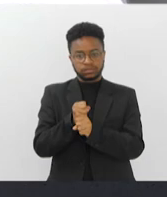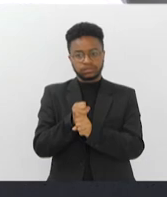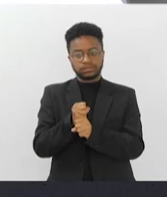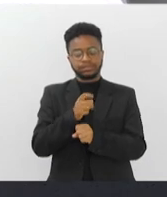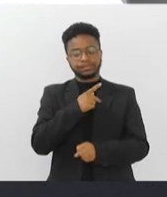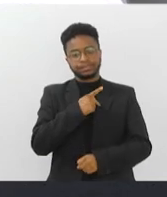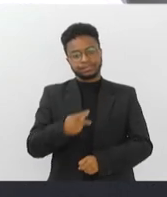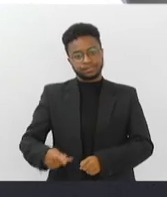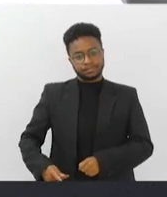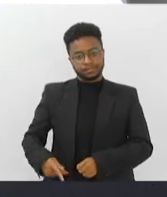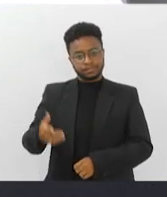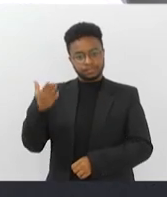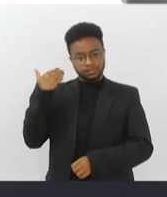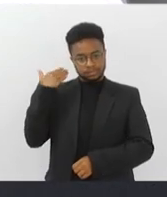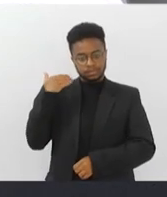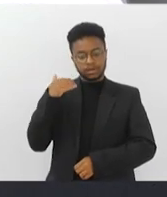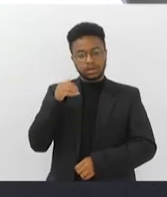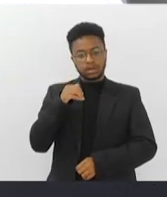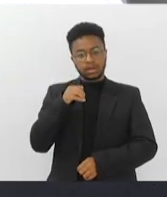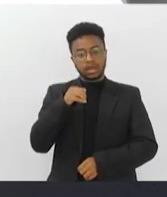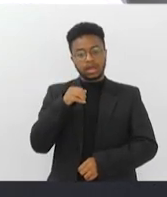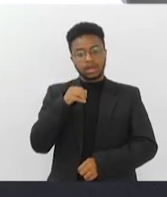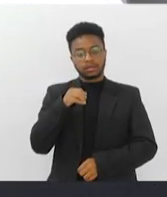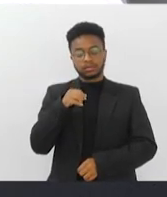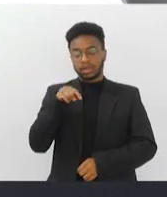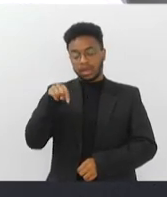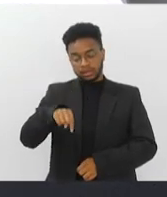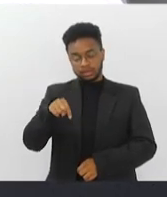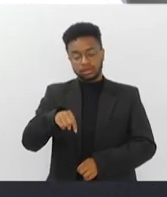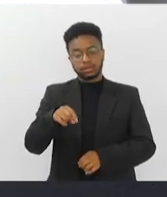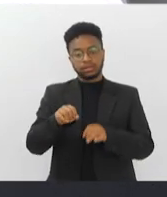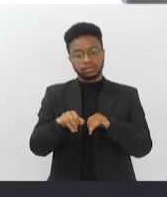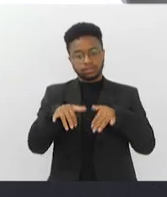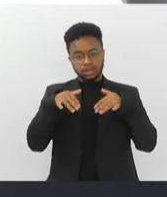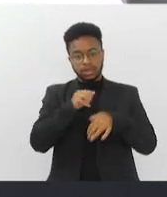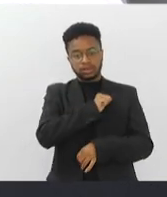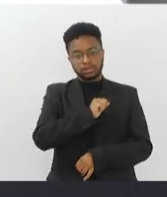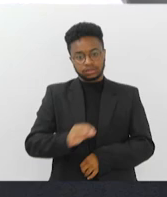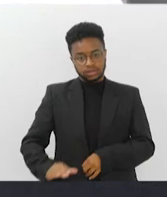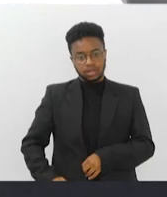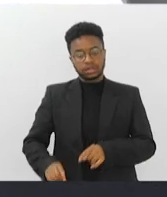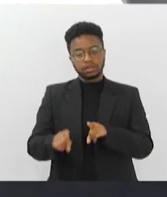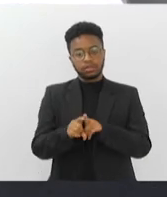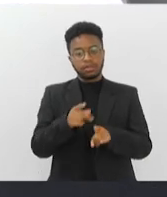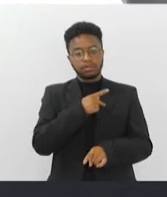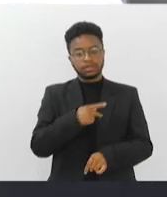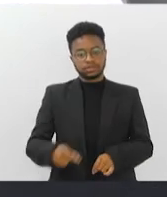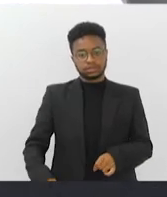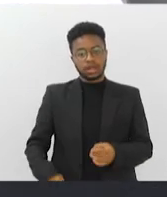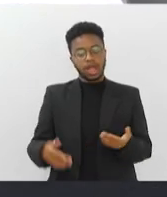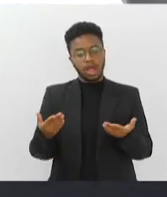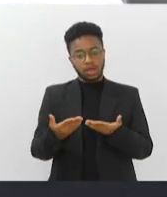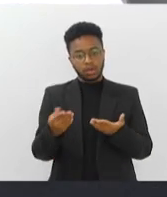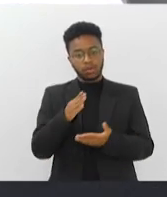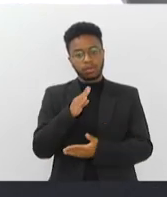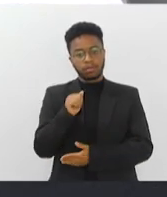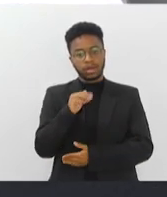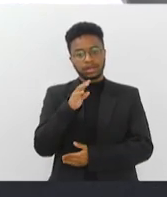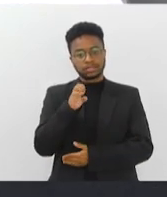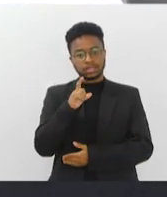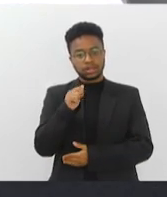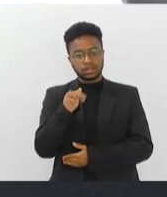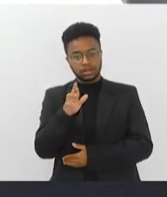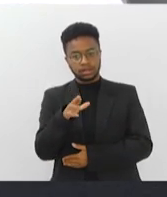presidentes anteriores, André Siciliano, e o presidente atual, Rodrigo Bacelar, em contato com o executivo para